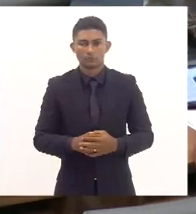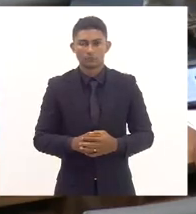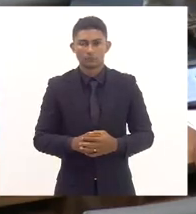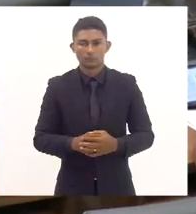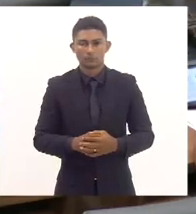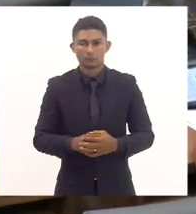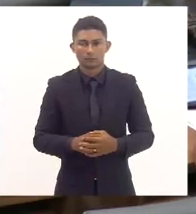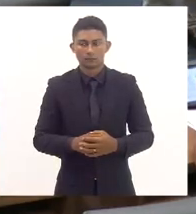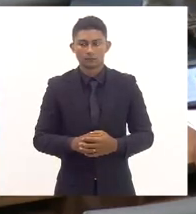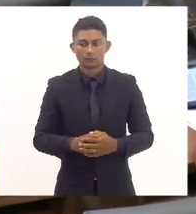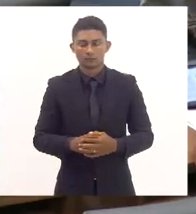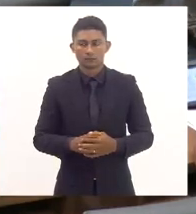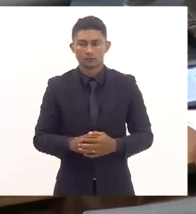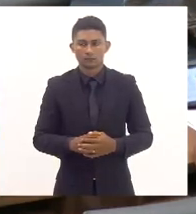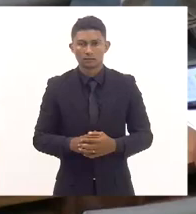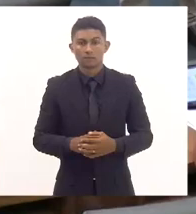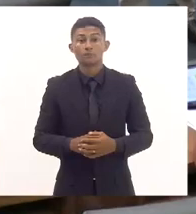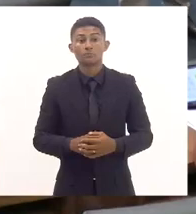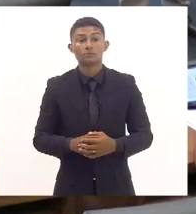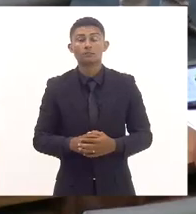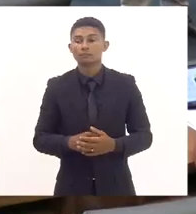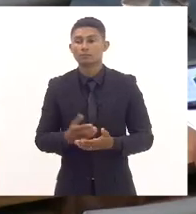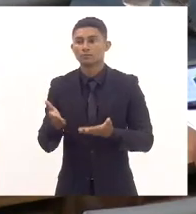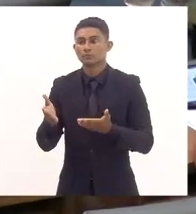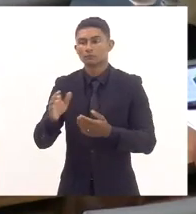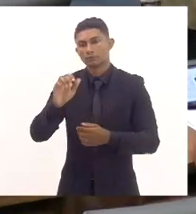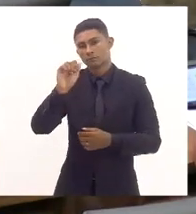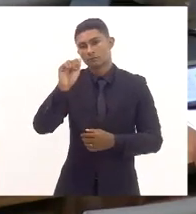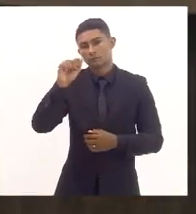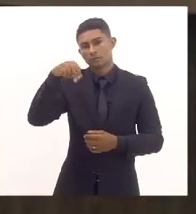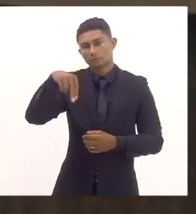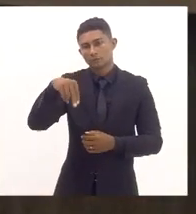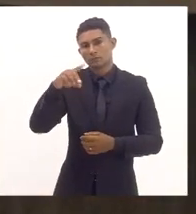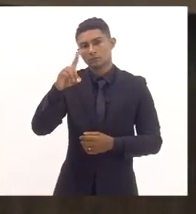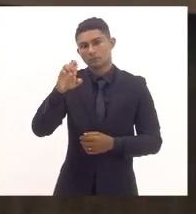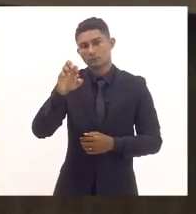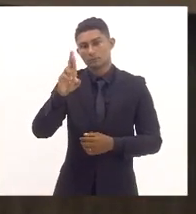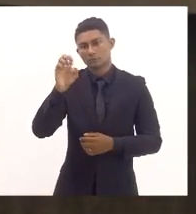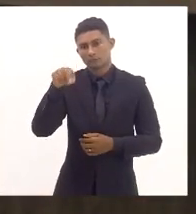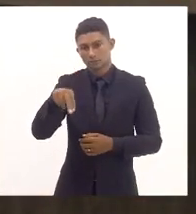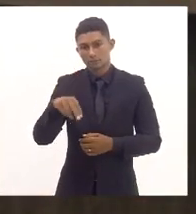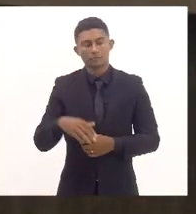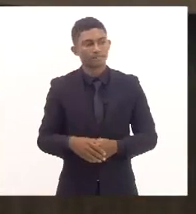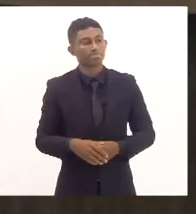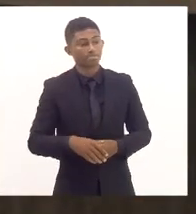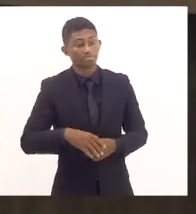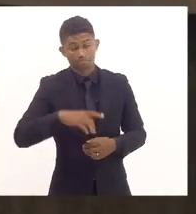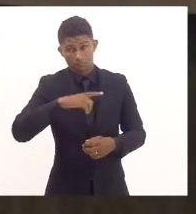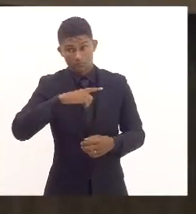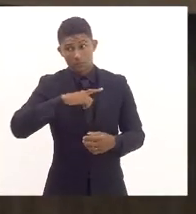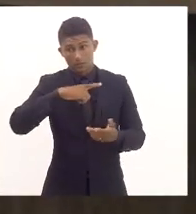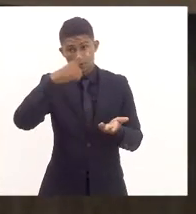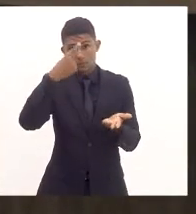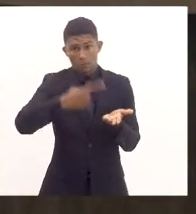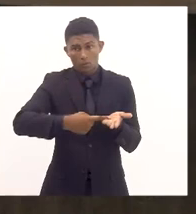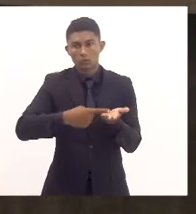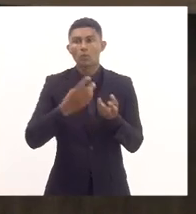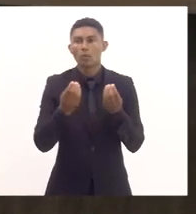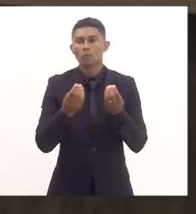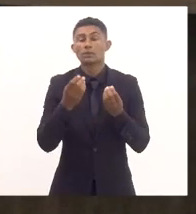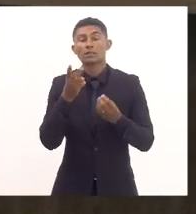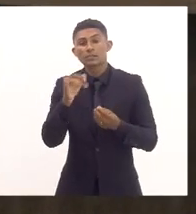o deputado autor Anderson vamos lá Presidente tem acordo da seguinte forma a